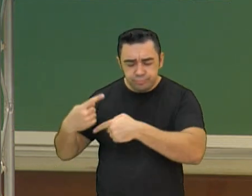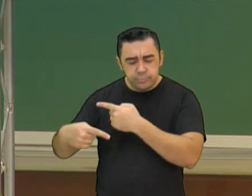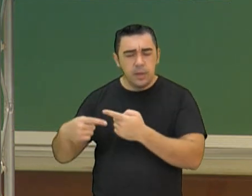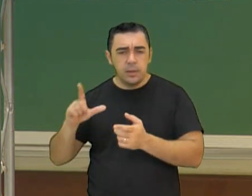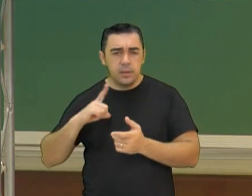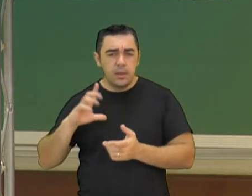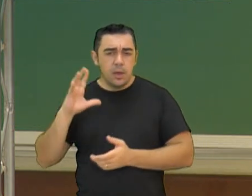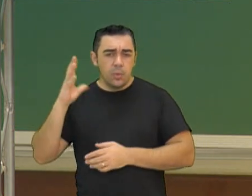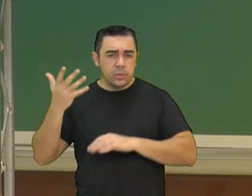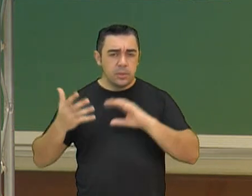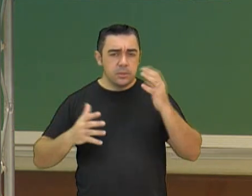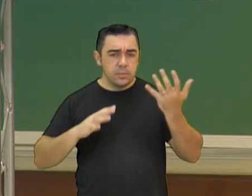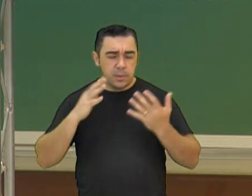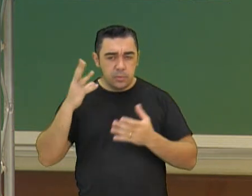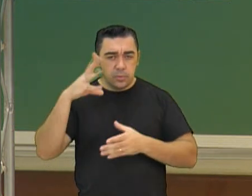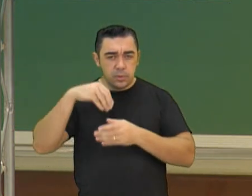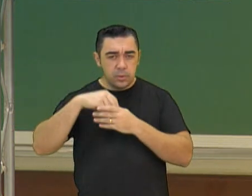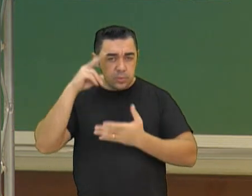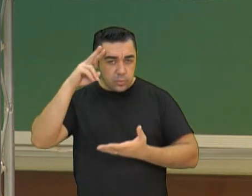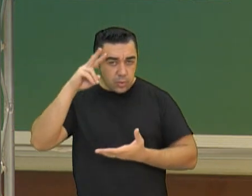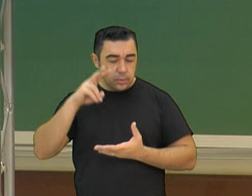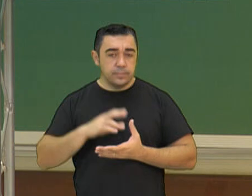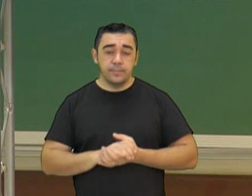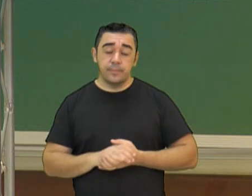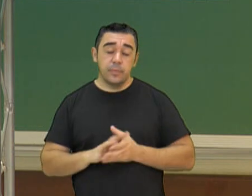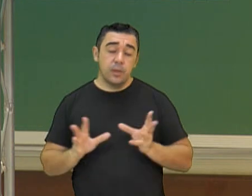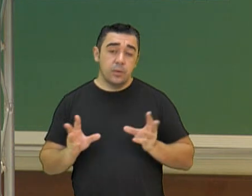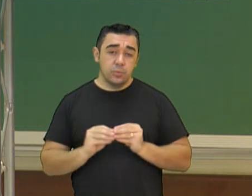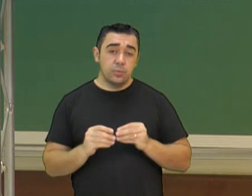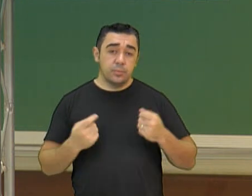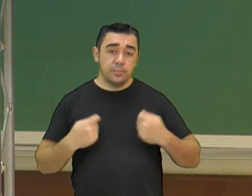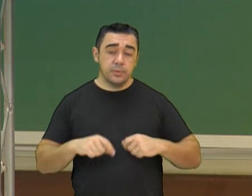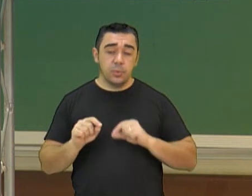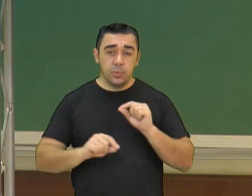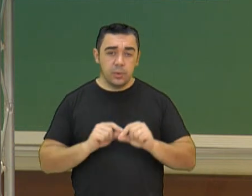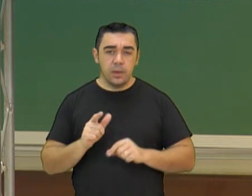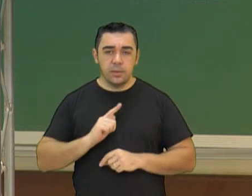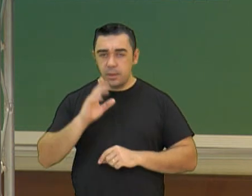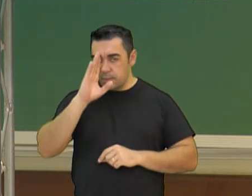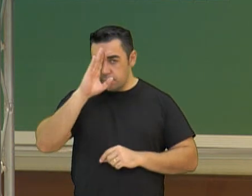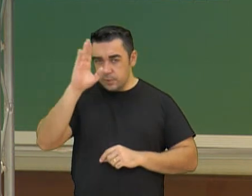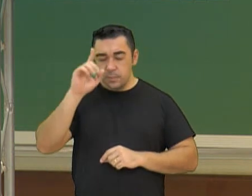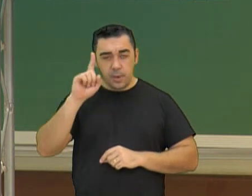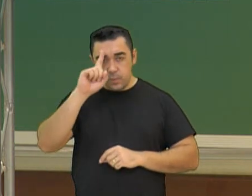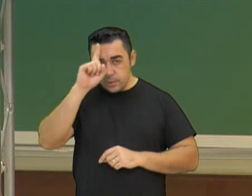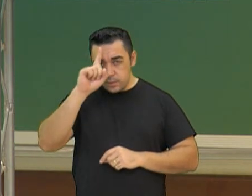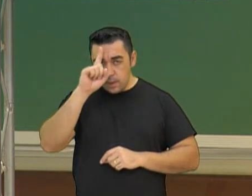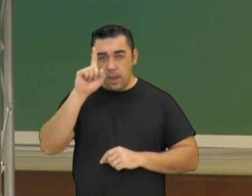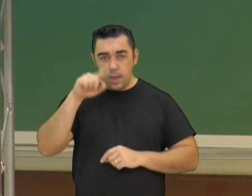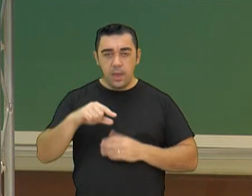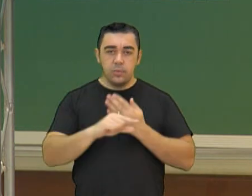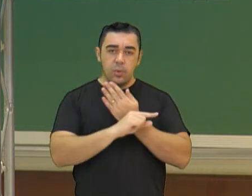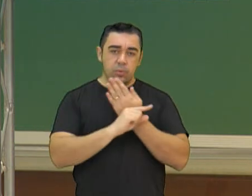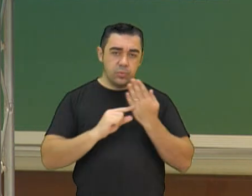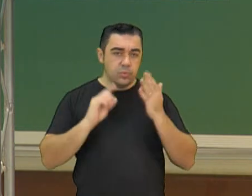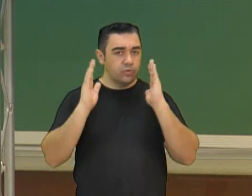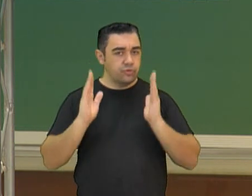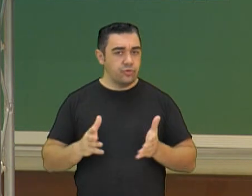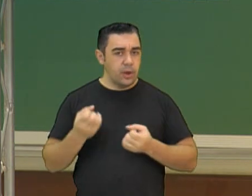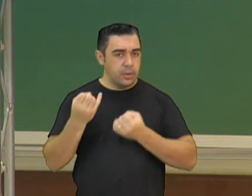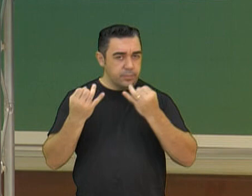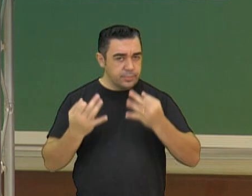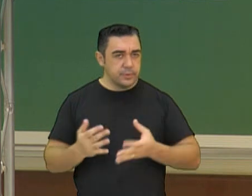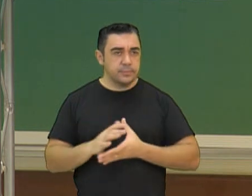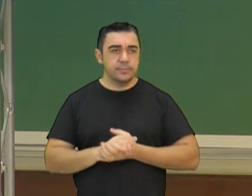se desencadeando, certo? E no resumo devem aparecer as principais ideias do autor, conforme a gente já